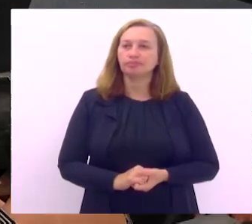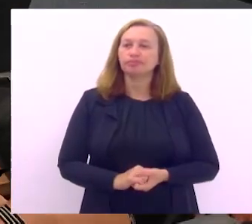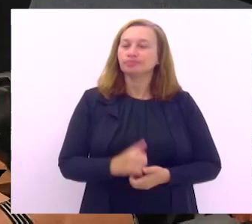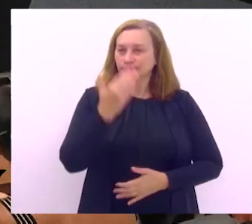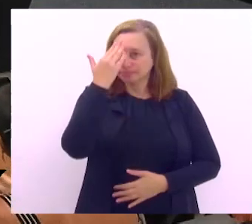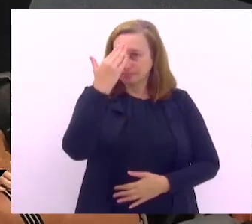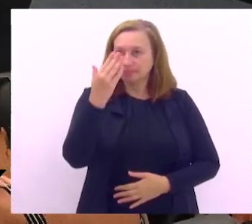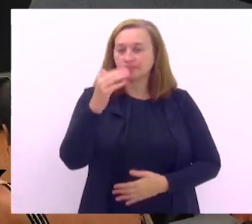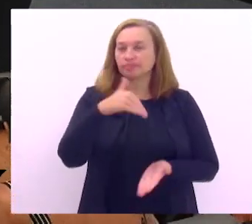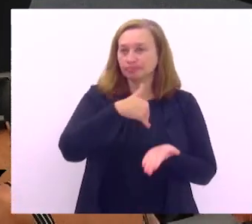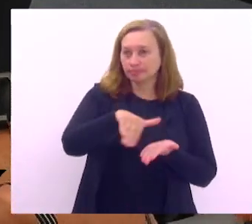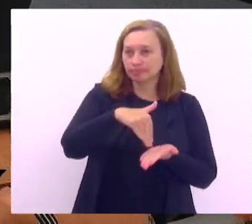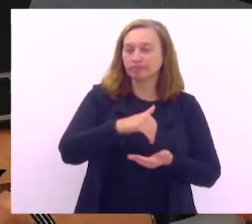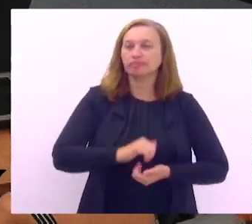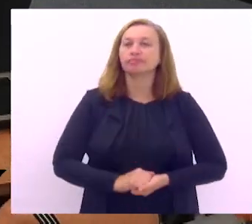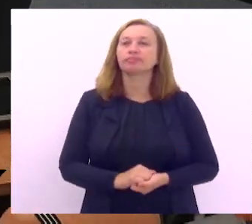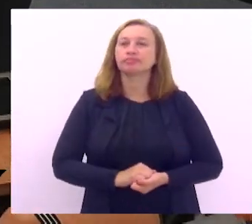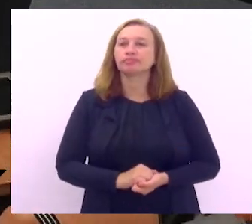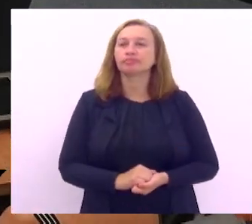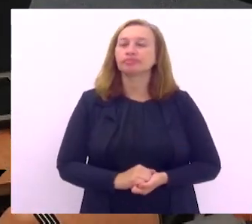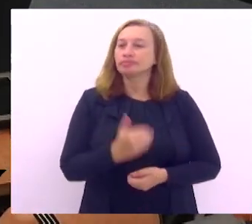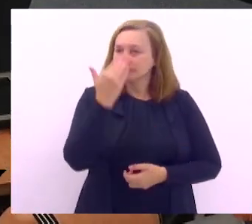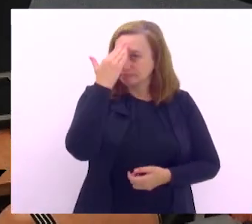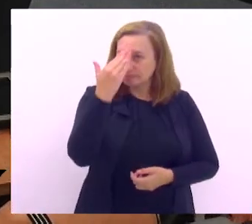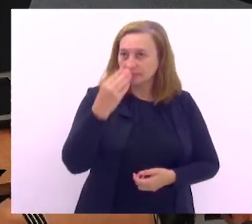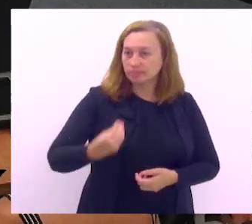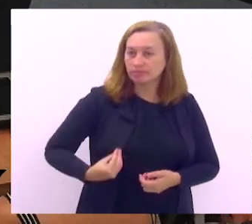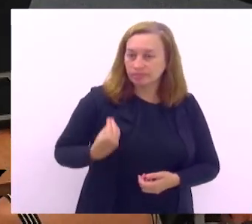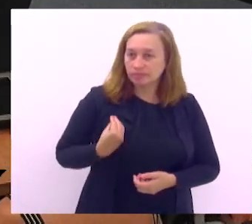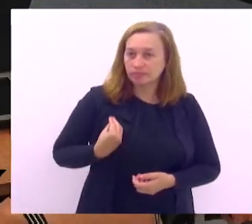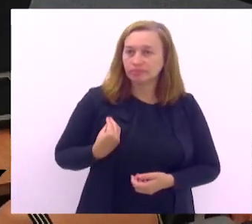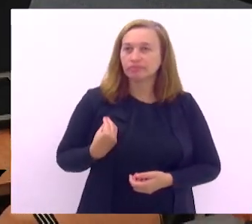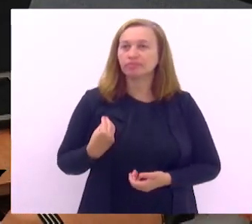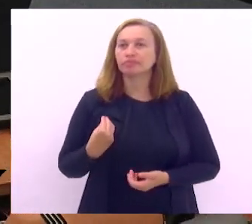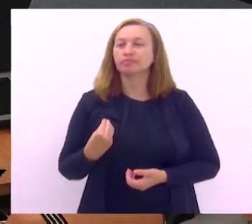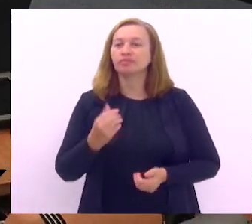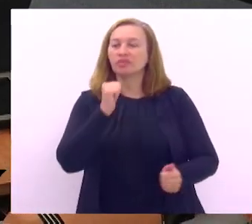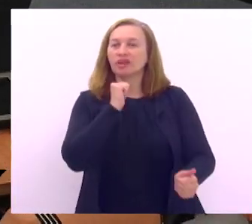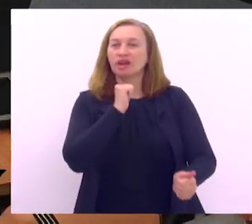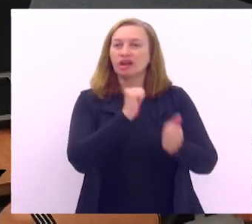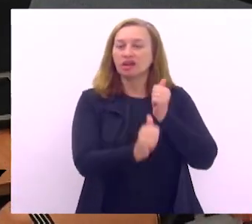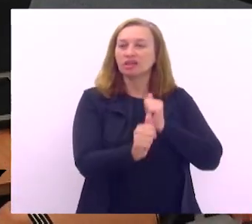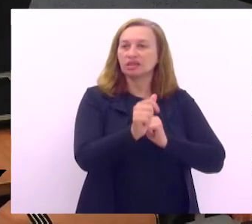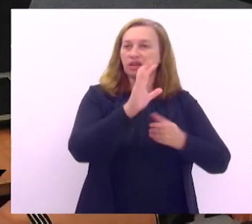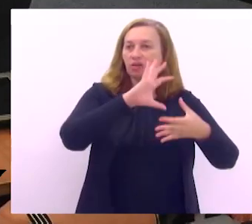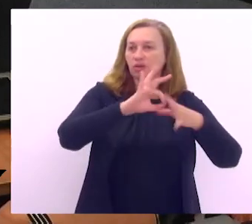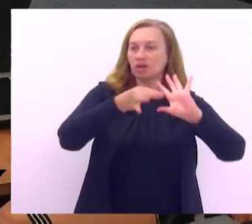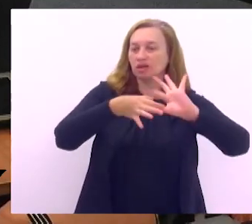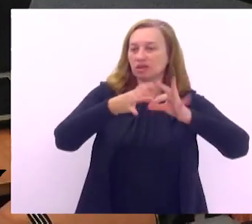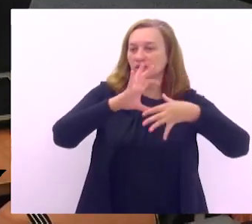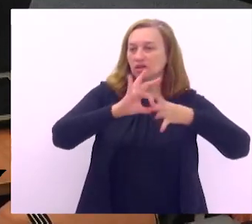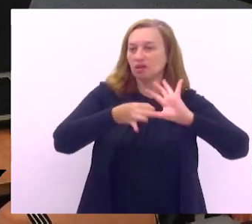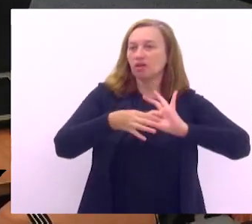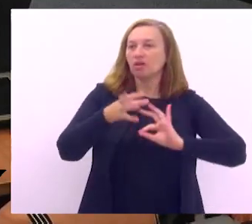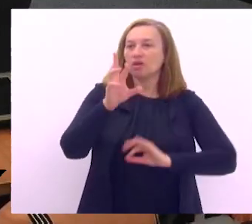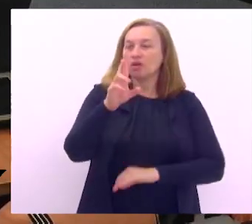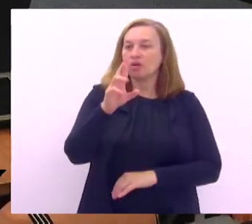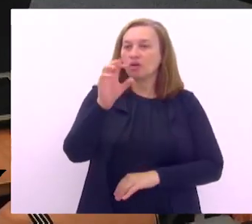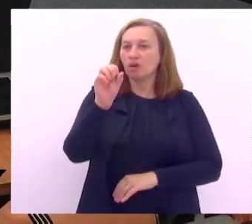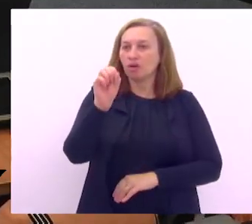Obrigado, secretário. Agradecer a presença dos atletas olímpicos, Rosângela Santos, Antônio